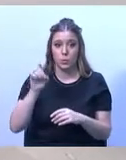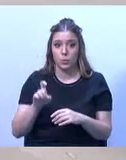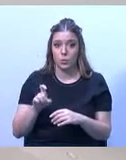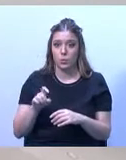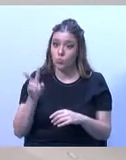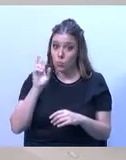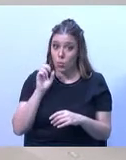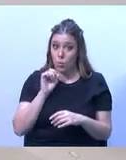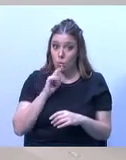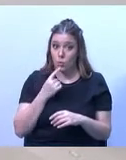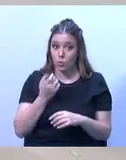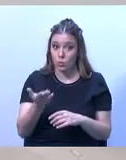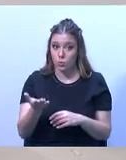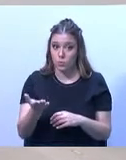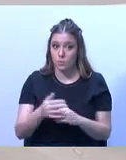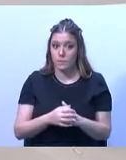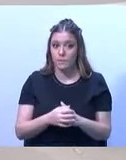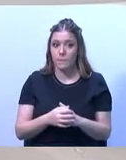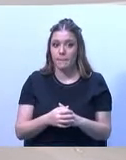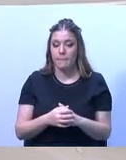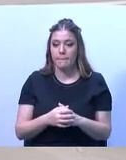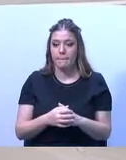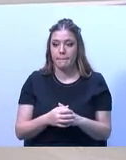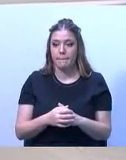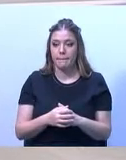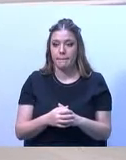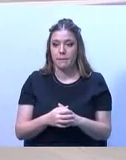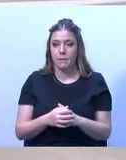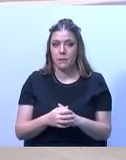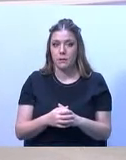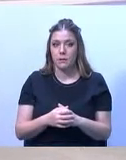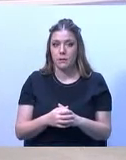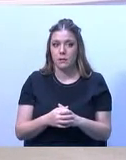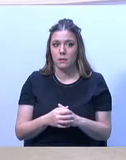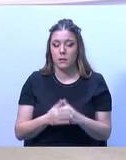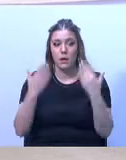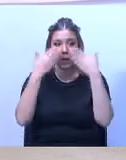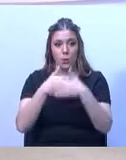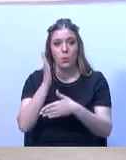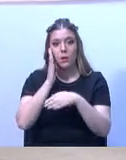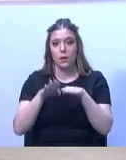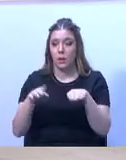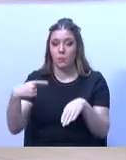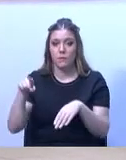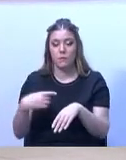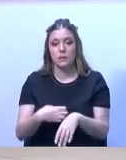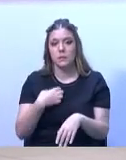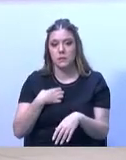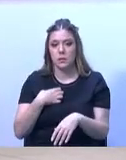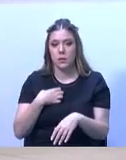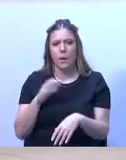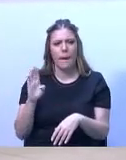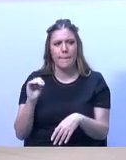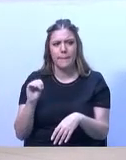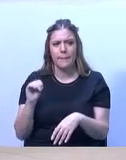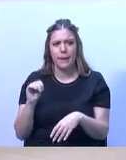Estamos a ouvi-lo. Pode fazer a sua pergunta. Sim, pronto, ok. Então é assim. Eu, quando me deito, não é? Pronto, quando vou para a cama, sinto um calor insuportável nos